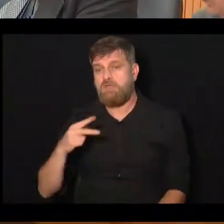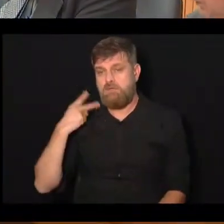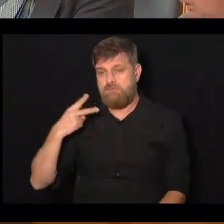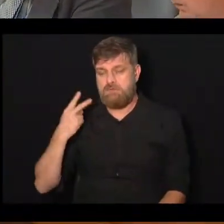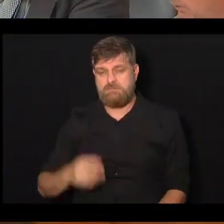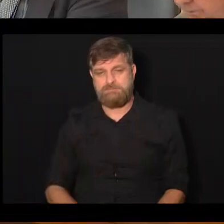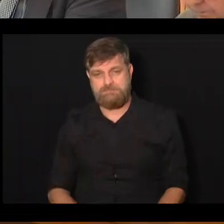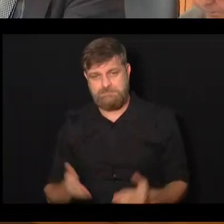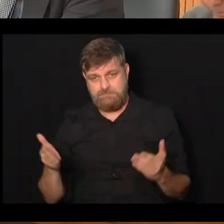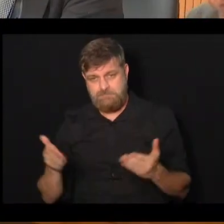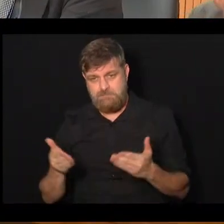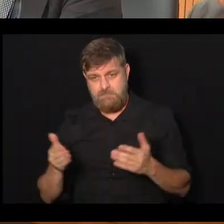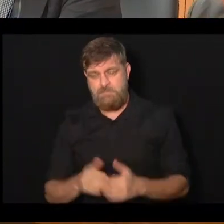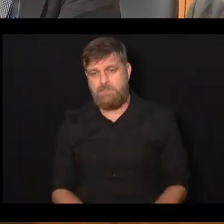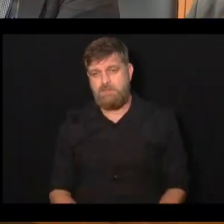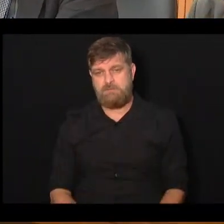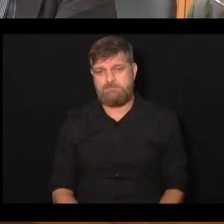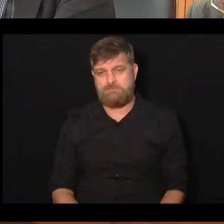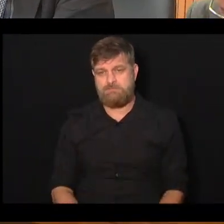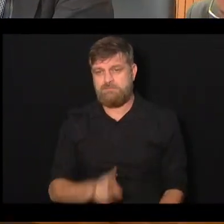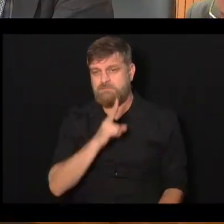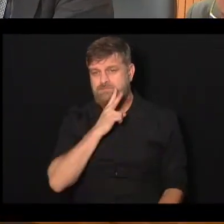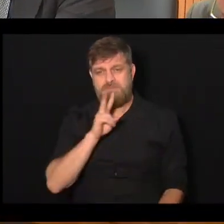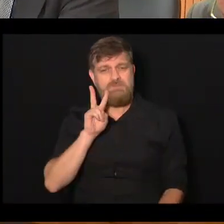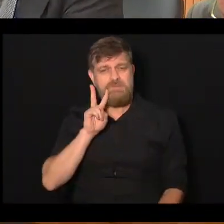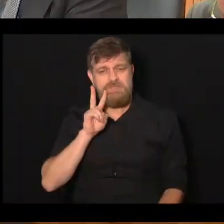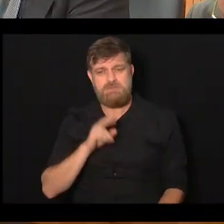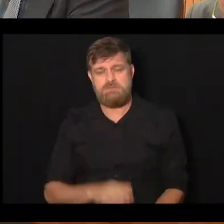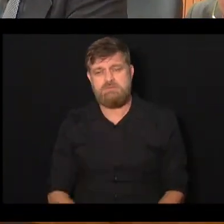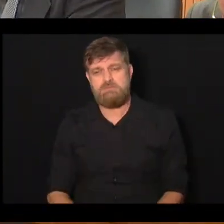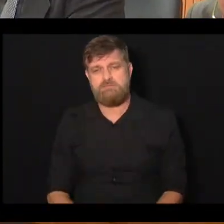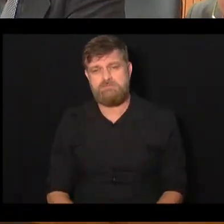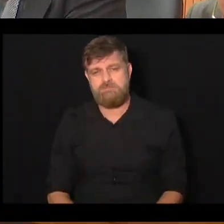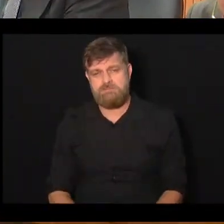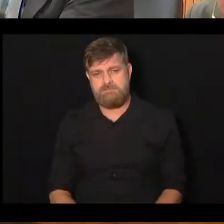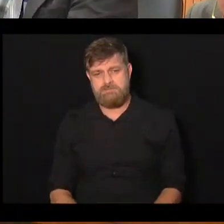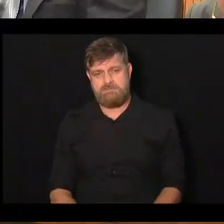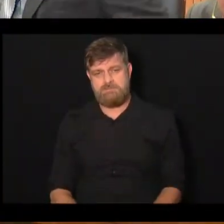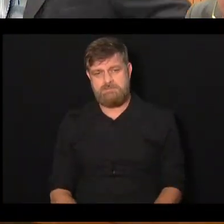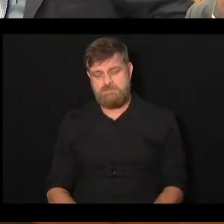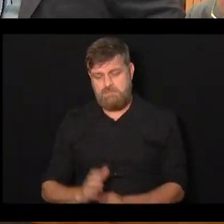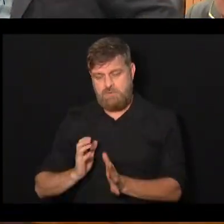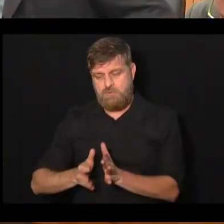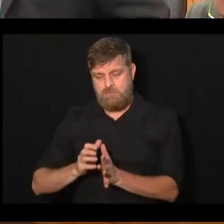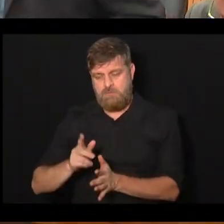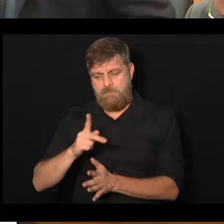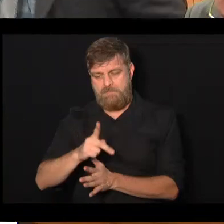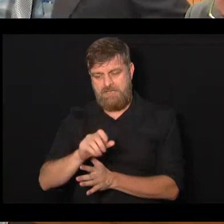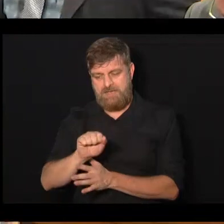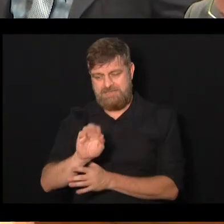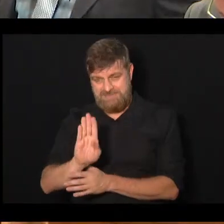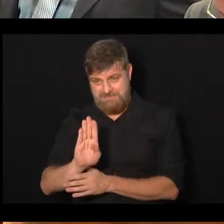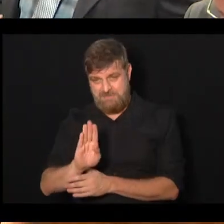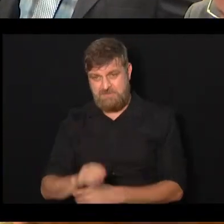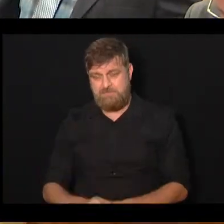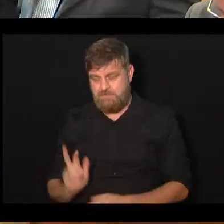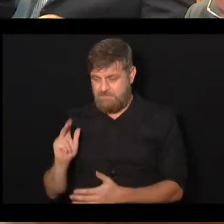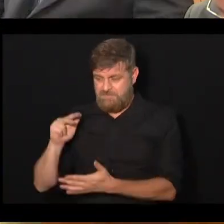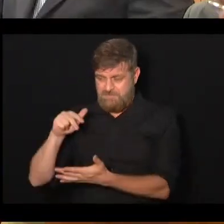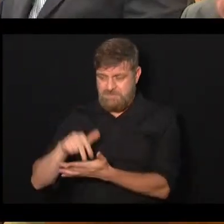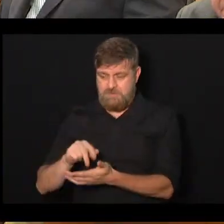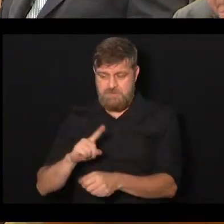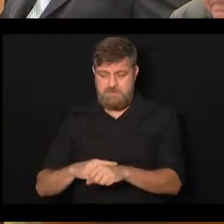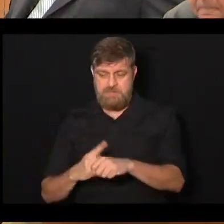discussão. Próximo vereador inscrito, vereador Dr. Vinícius Gratti, vereador PSB. Vinícius, Vossa Excelência tem a tribuna por até